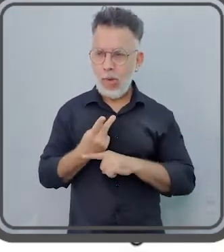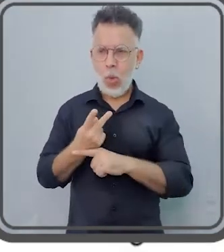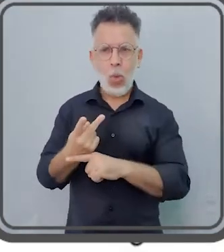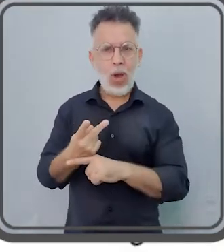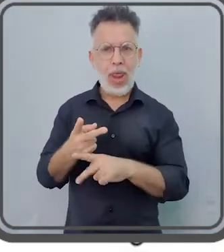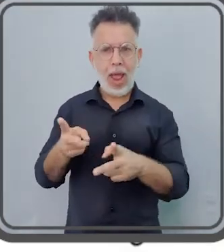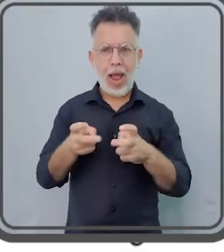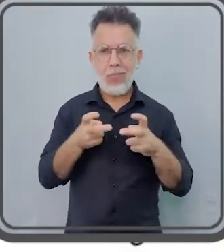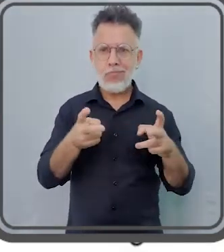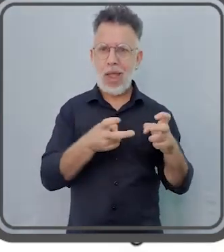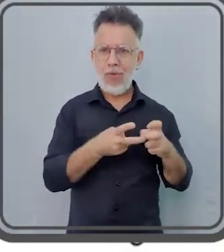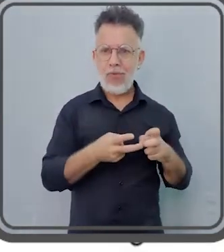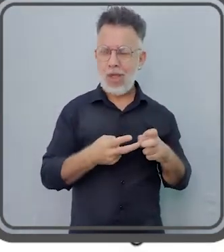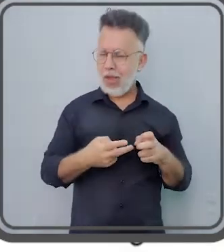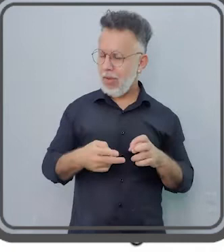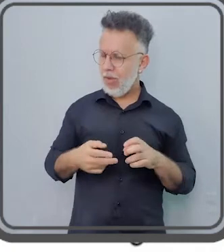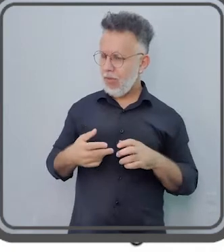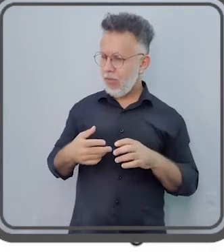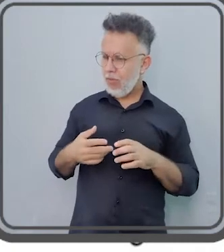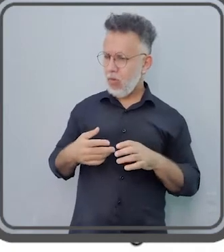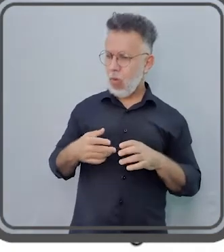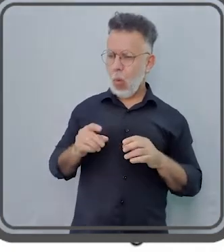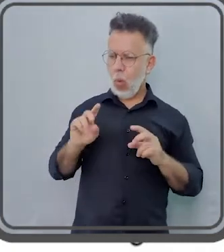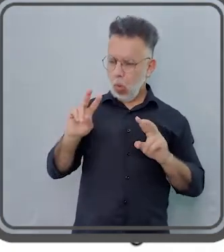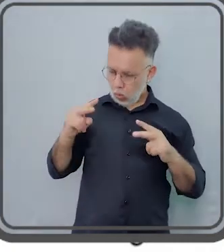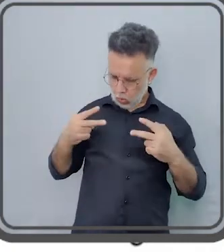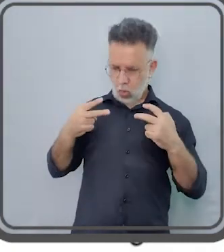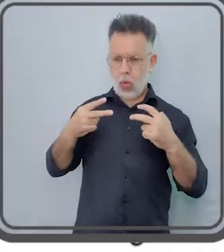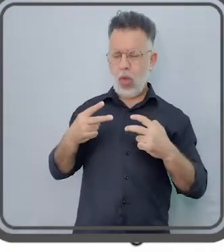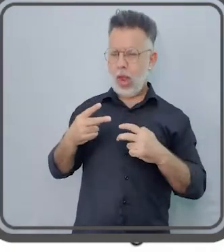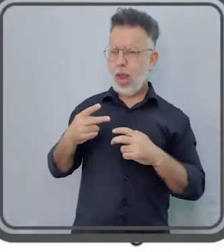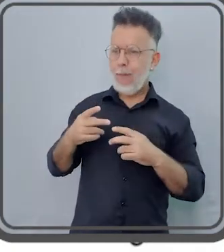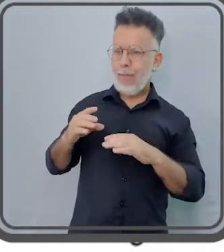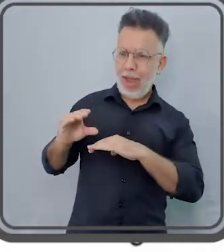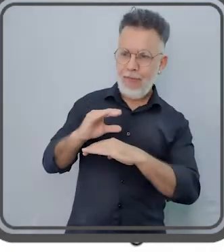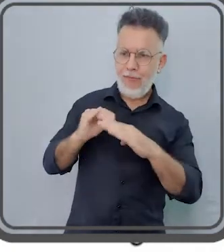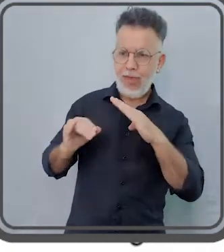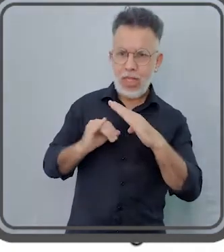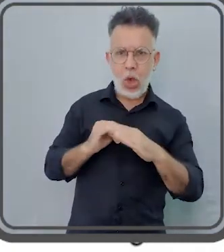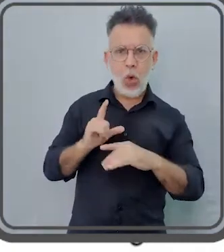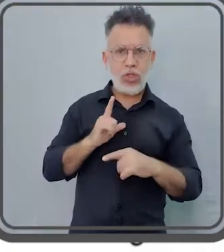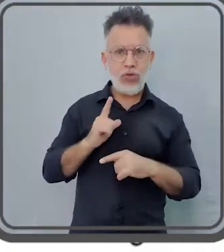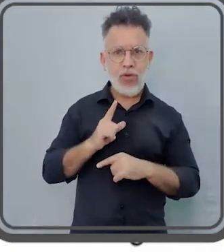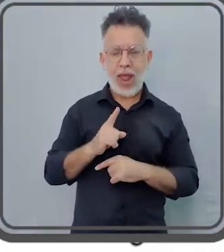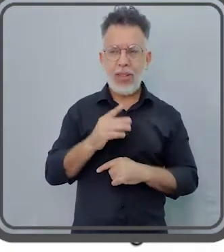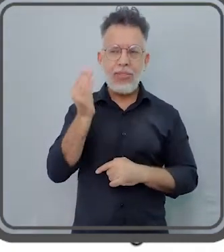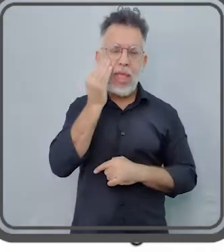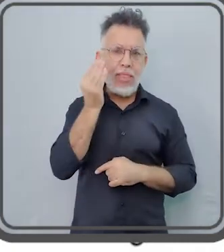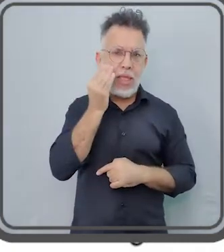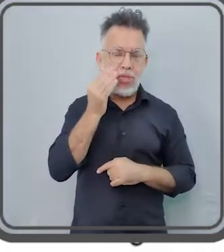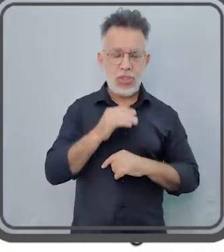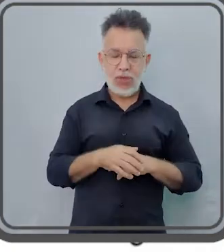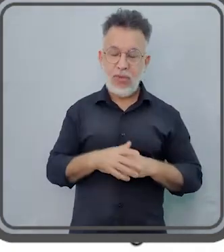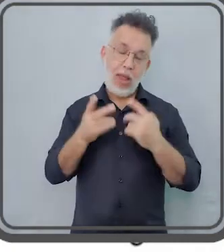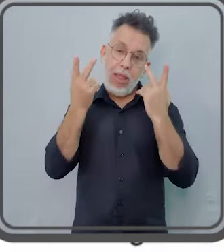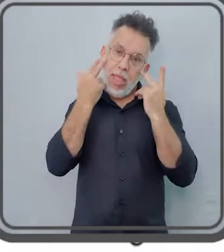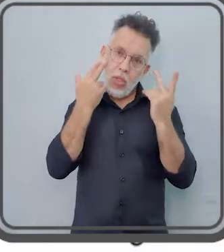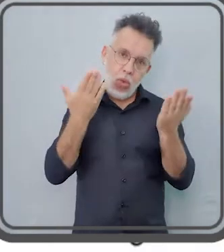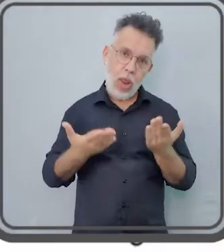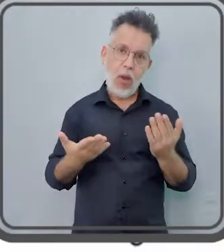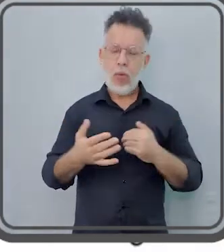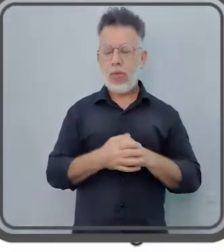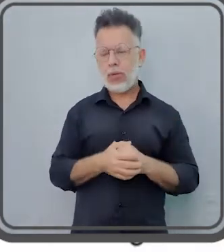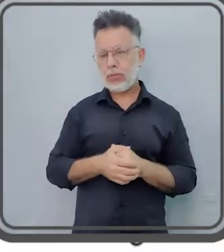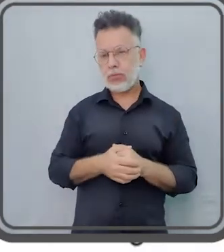esse olhar foi realmente para investidoras, ou se vocês tiveram tentativas, porque é natural, né? Hoje a maioria